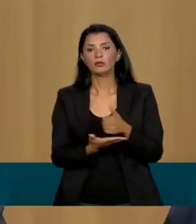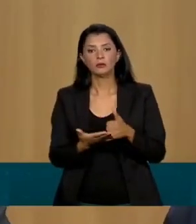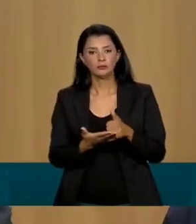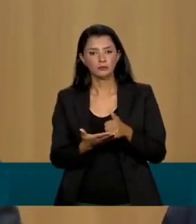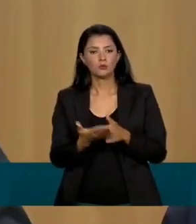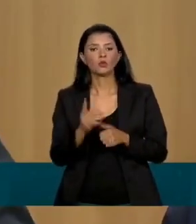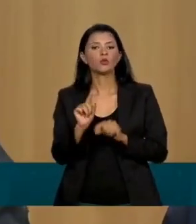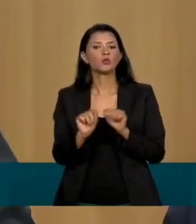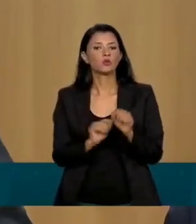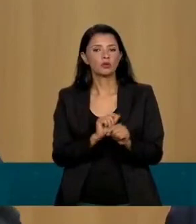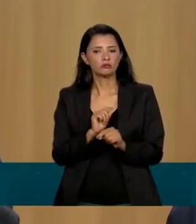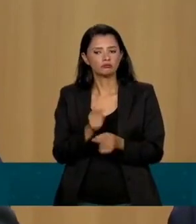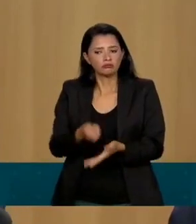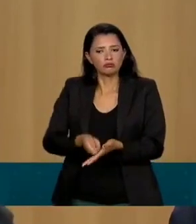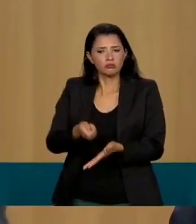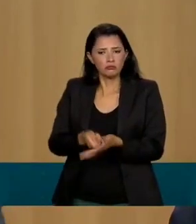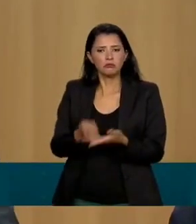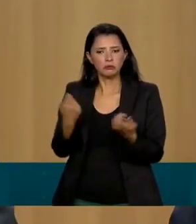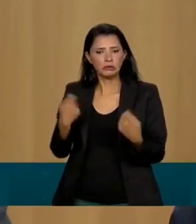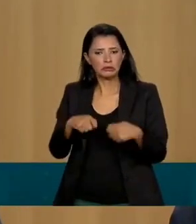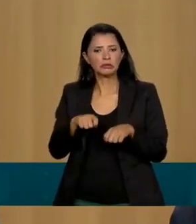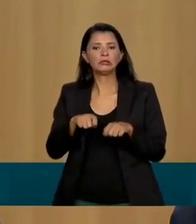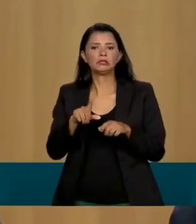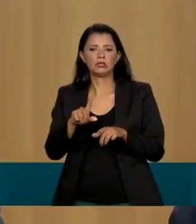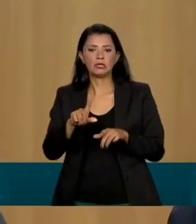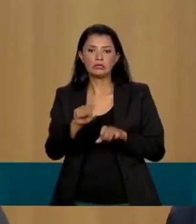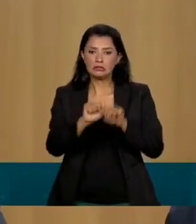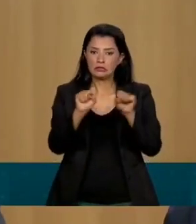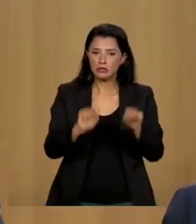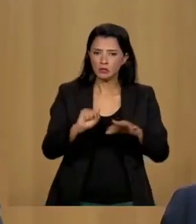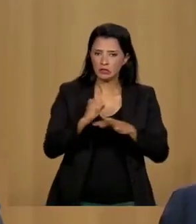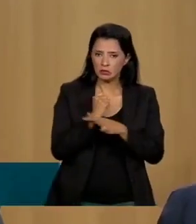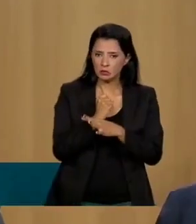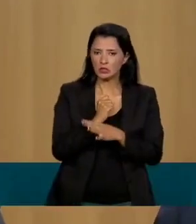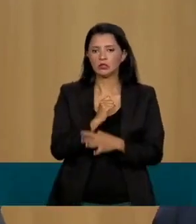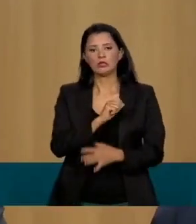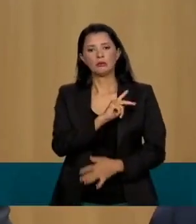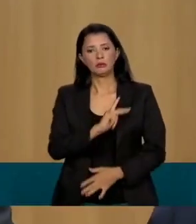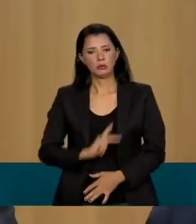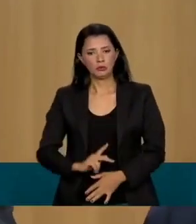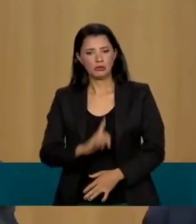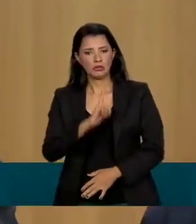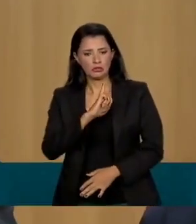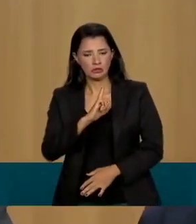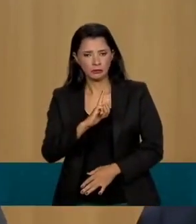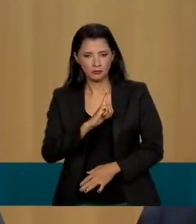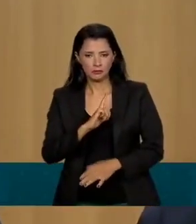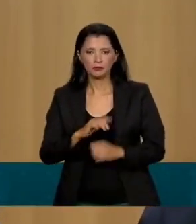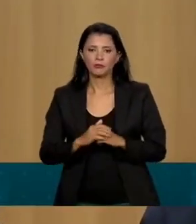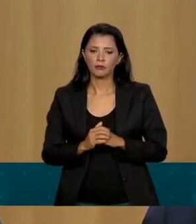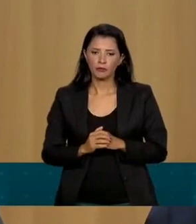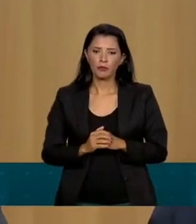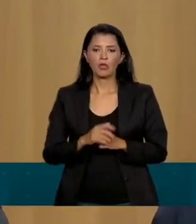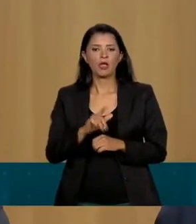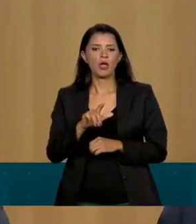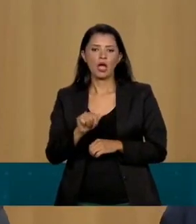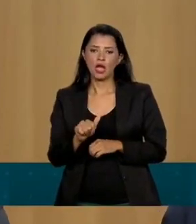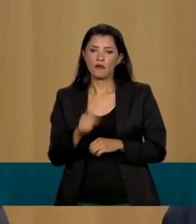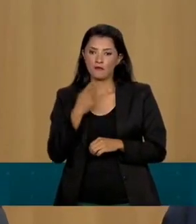fundamentos que exigem essa atuação do sistema de segurança pública. Aludo, por exemplo, ao